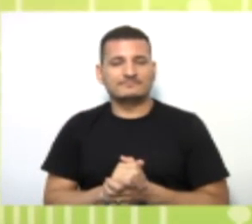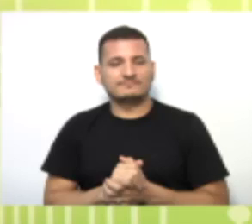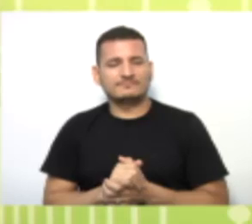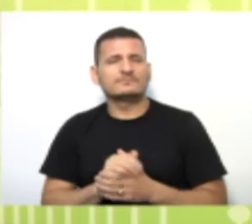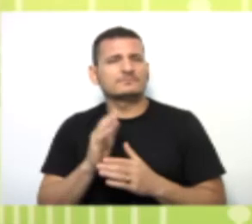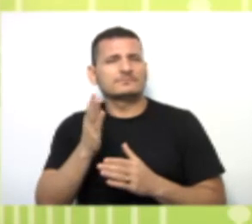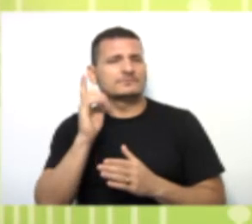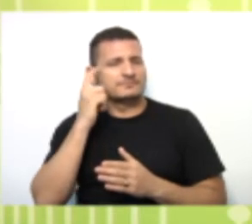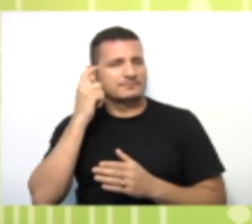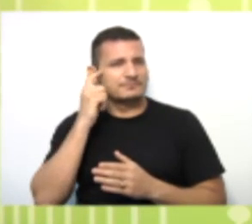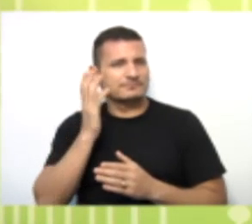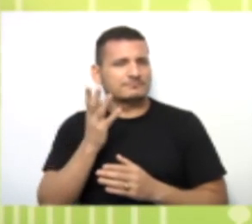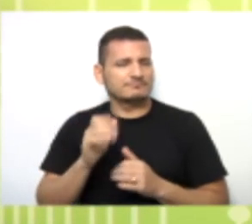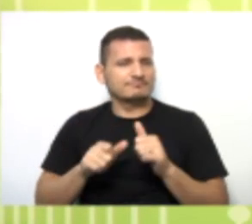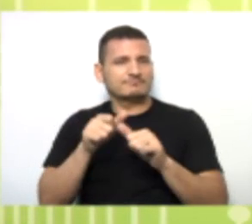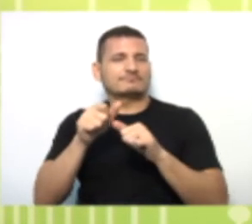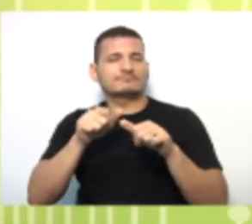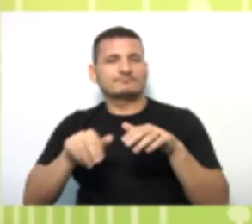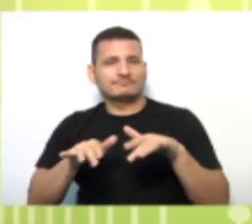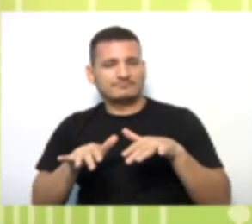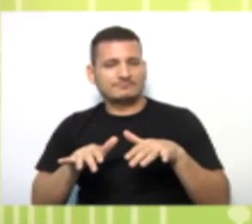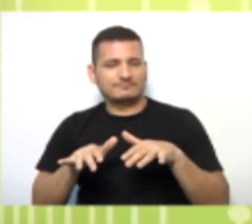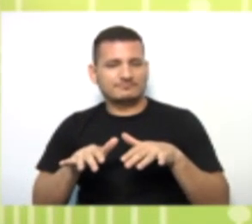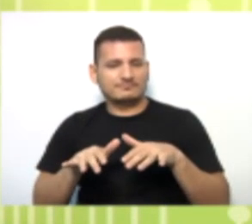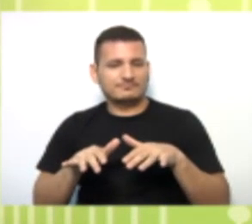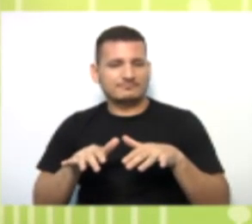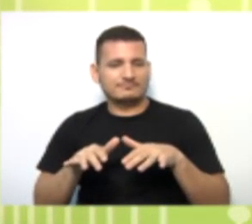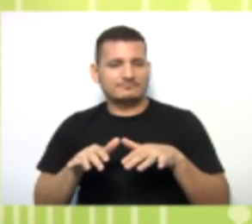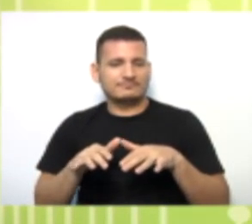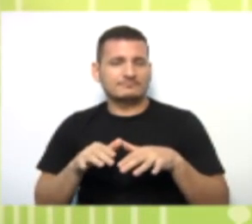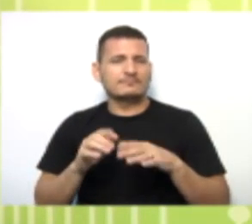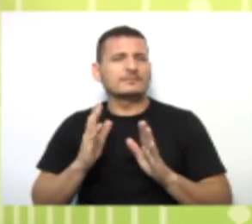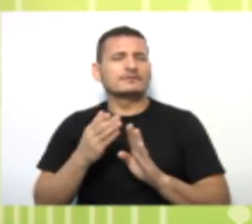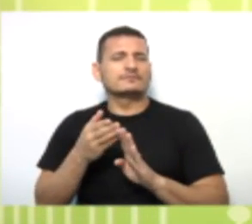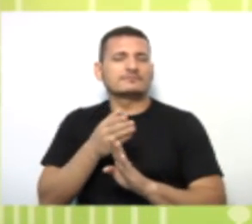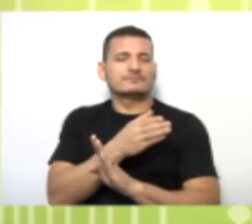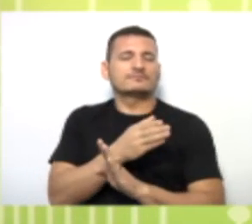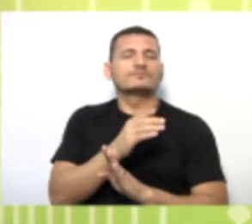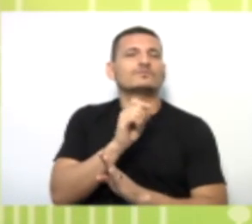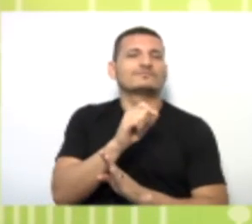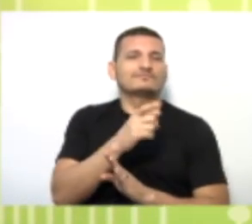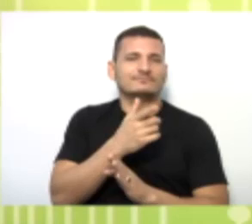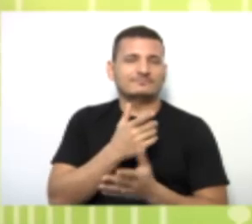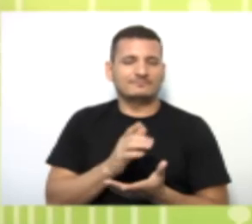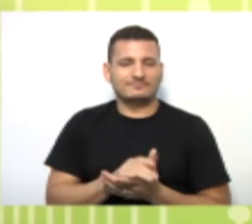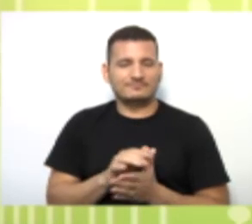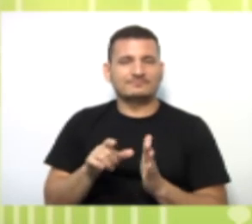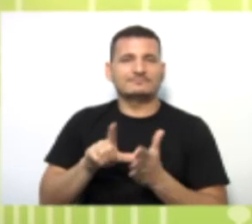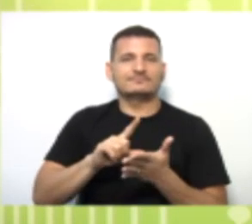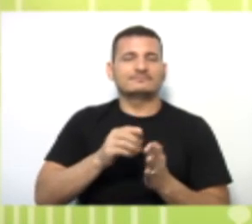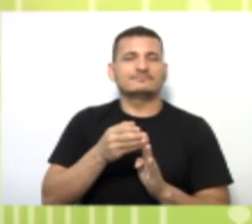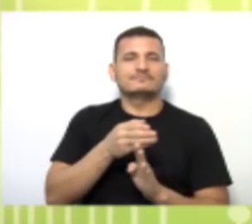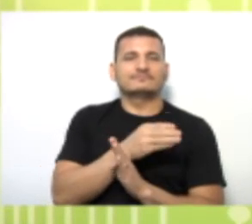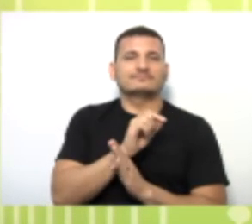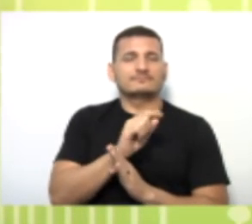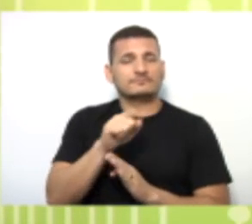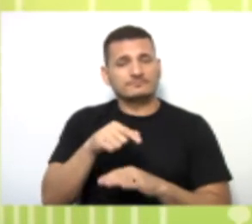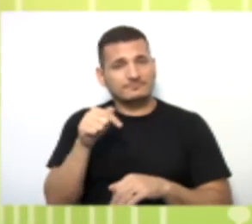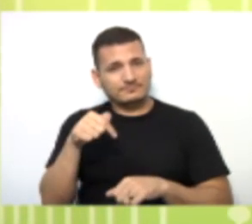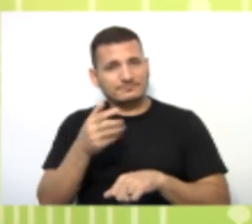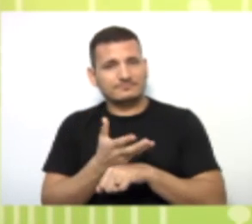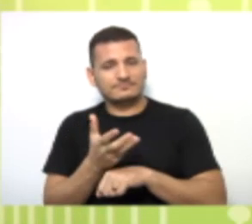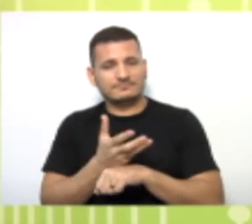assim, você já pensou em se tornar um programador? Mas o que existe antes disso? Tá? Antes disso é exatamente essa disciplina, lógica